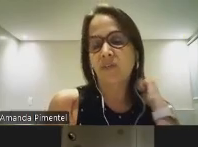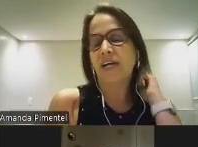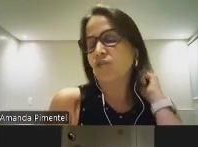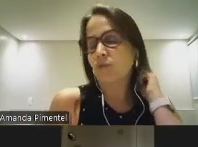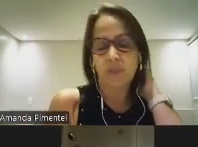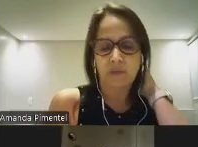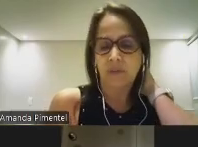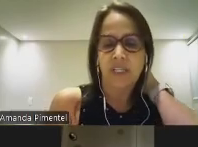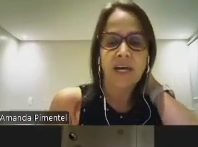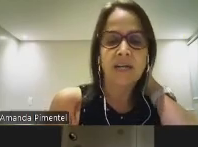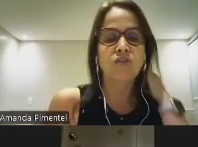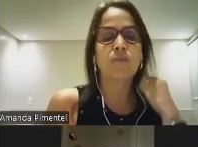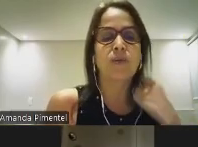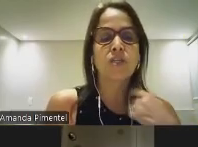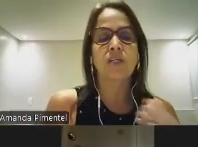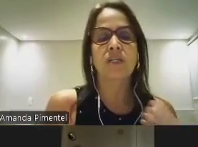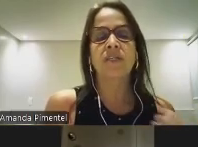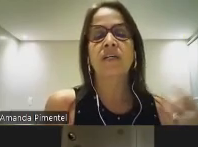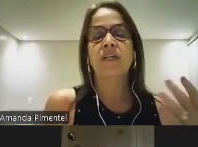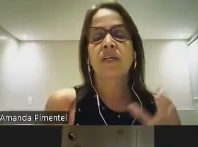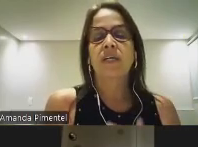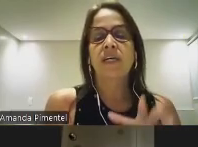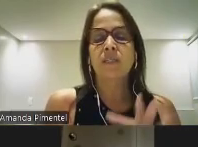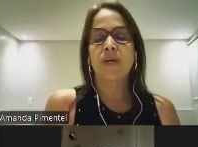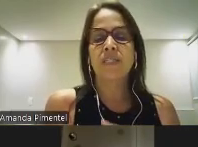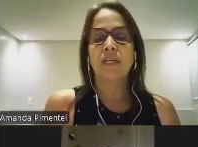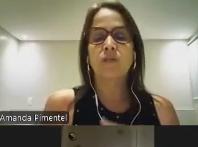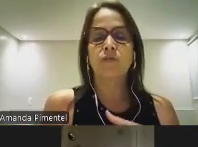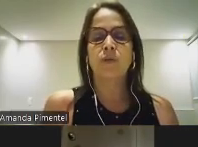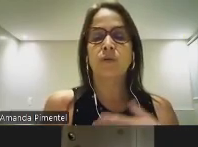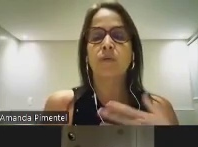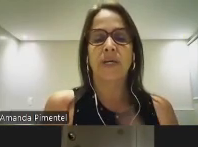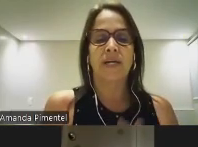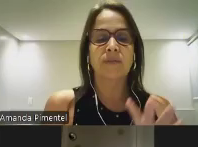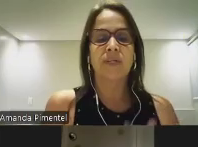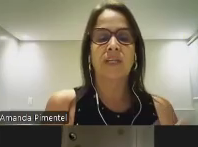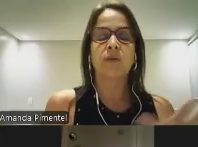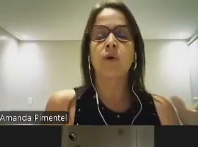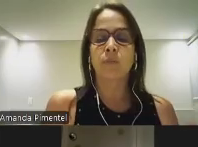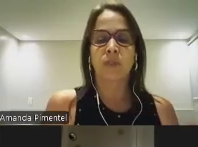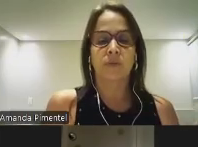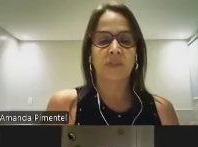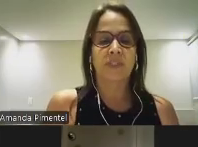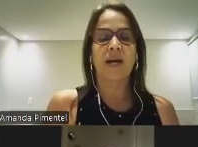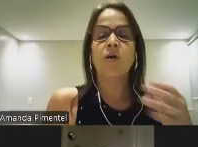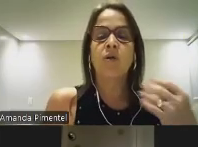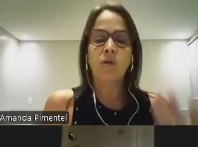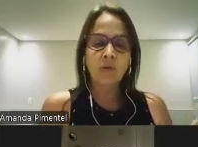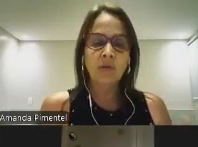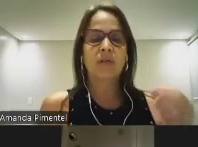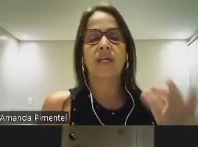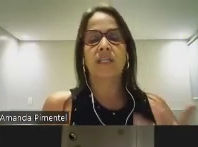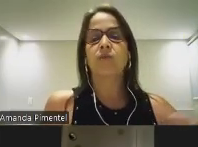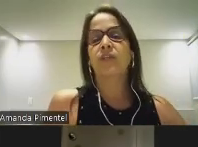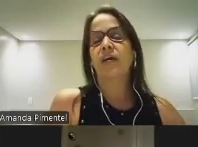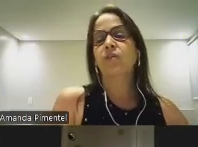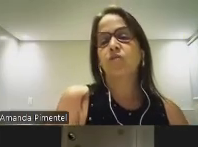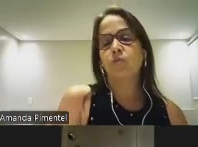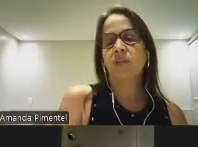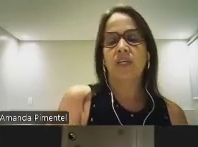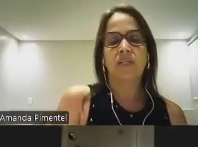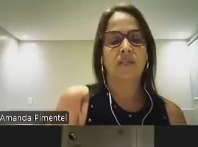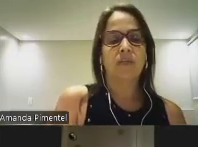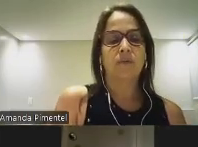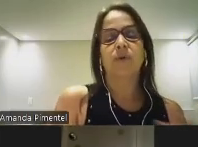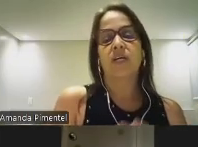foram identificados no banco de dados de pesquisa, e esses pacientes foram acompanhados até o óbito, tá? Ou até o final